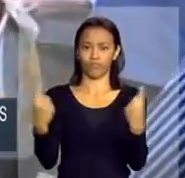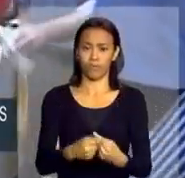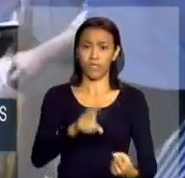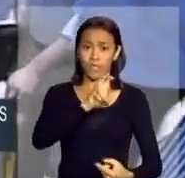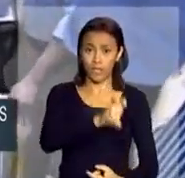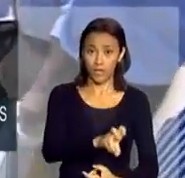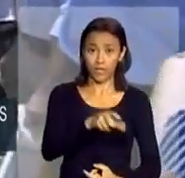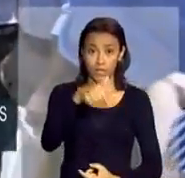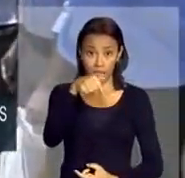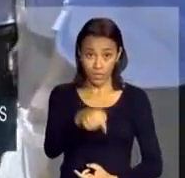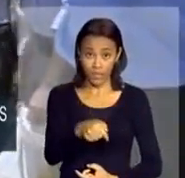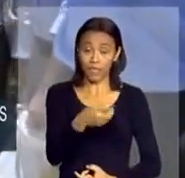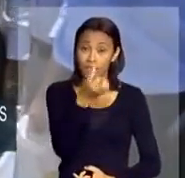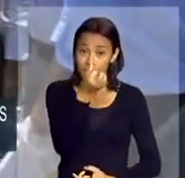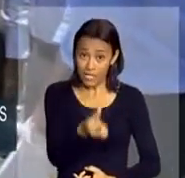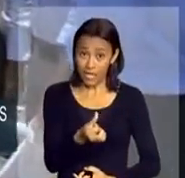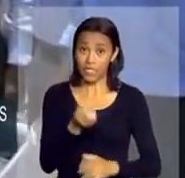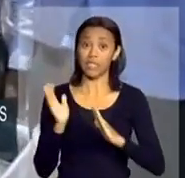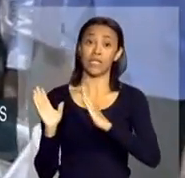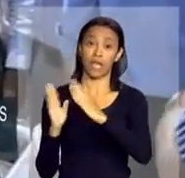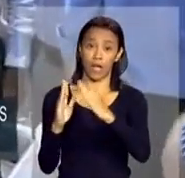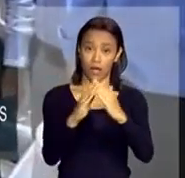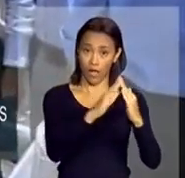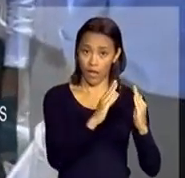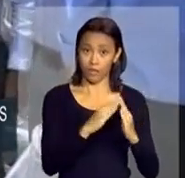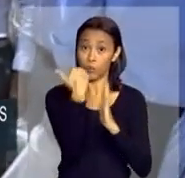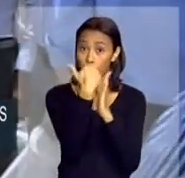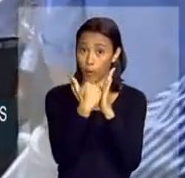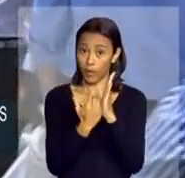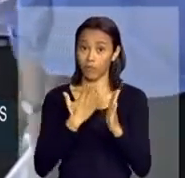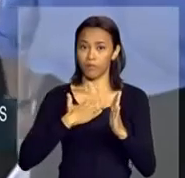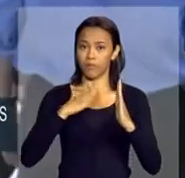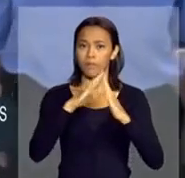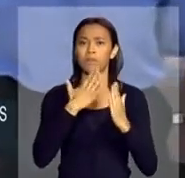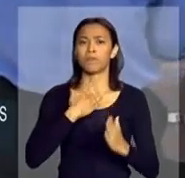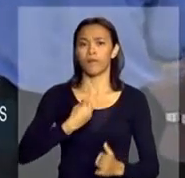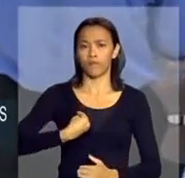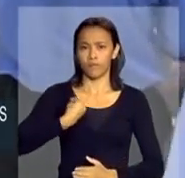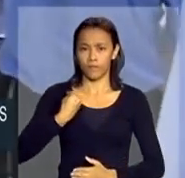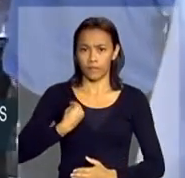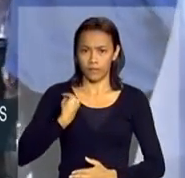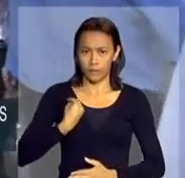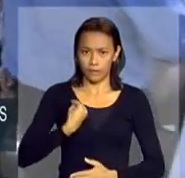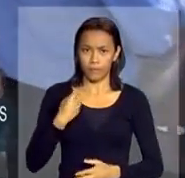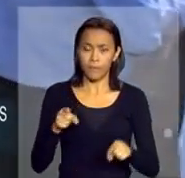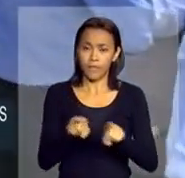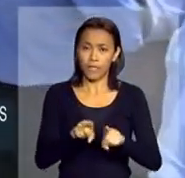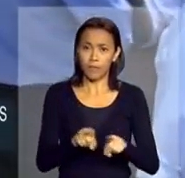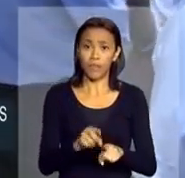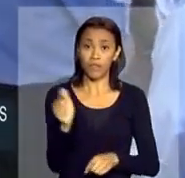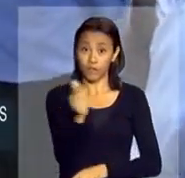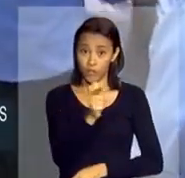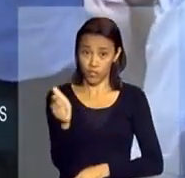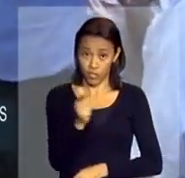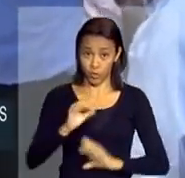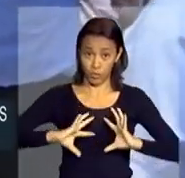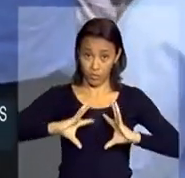576 unidades habitacionais do programa Minha Casa, Minha Vida e 22